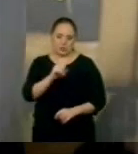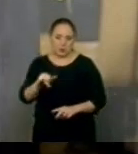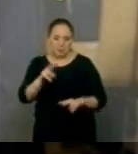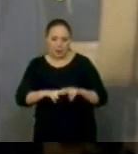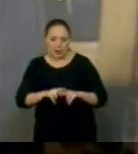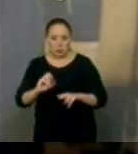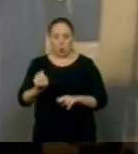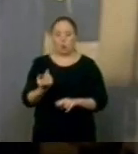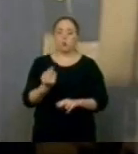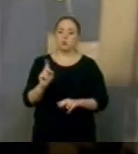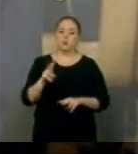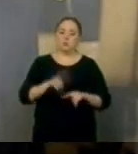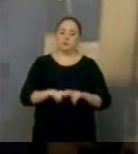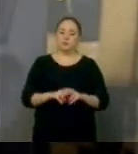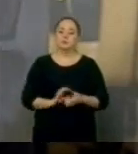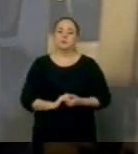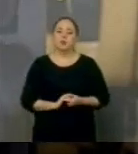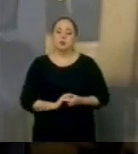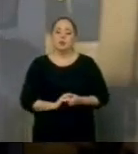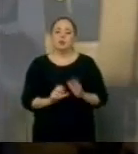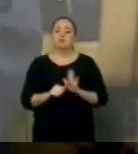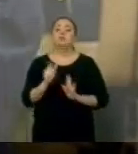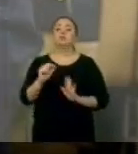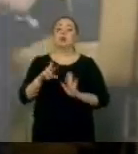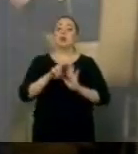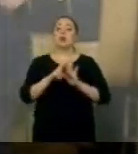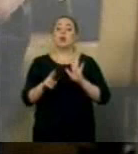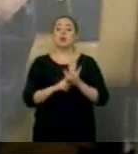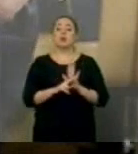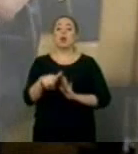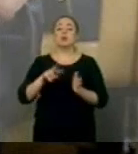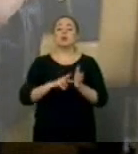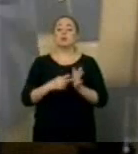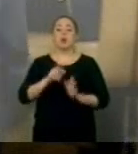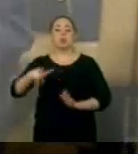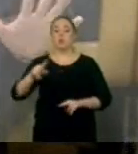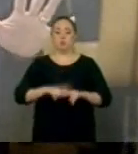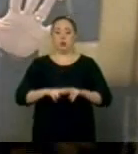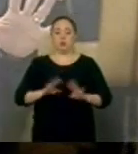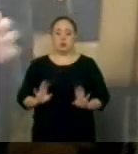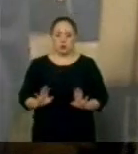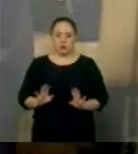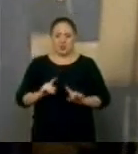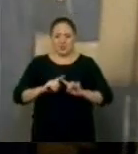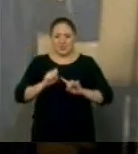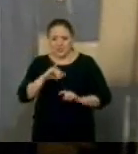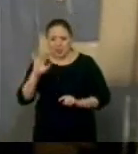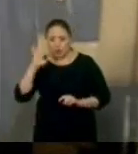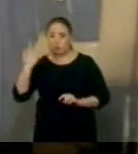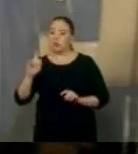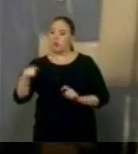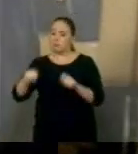prisão. Portanto, primeiro, a regra concebida pelo legislador é a regra da não prisão. Em caráter excepcional, é possível